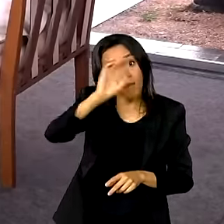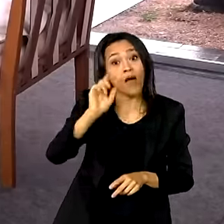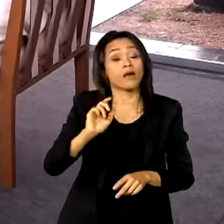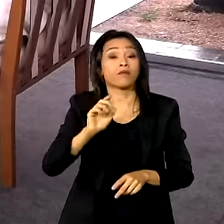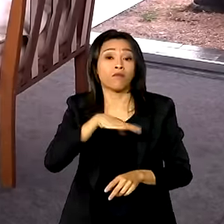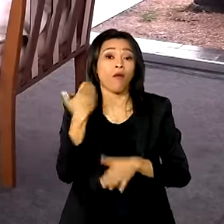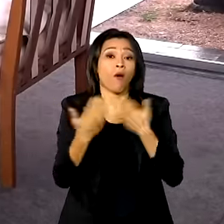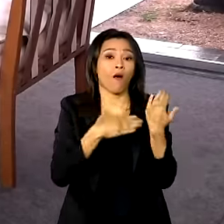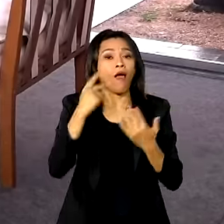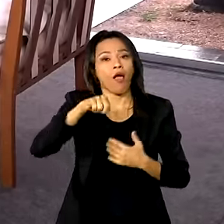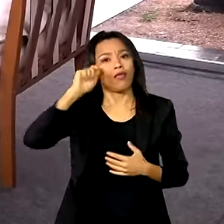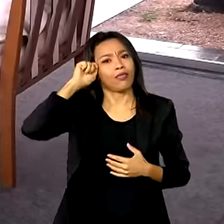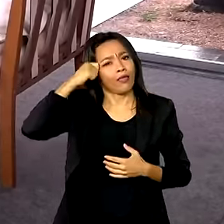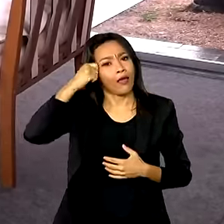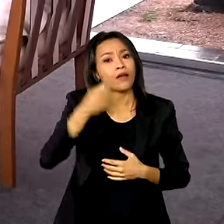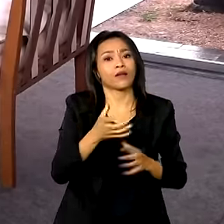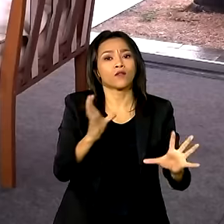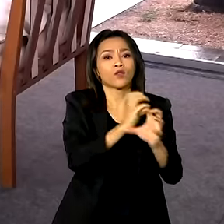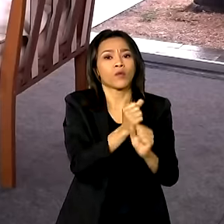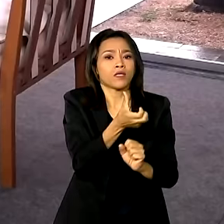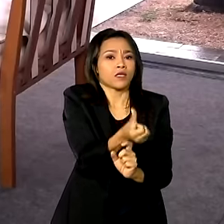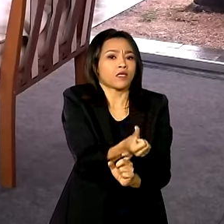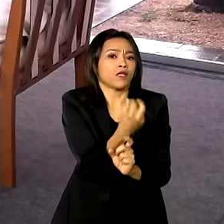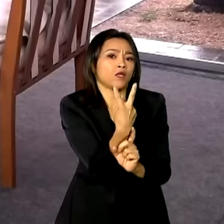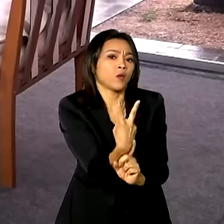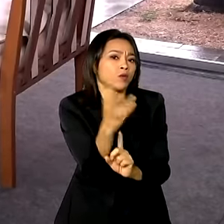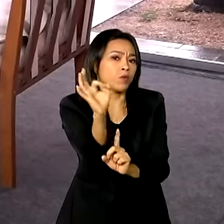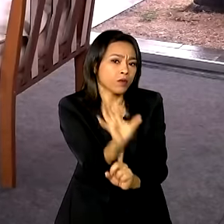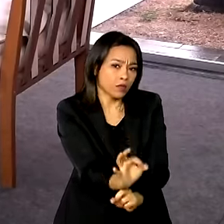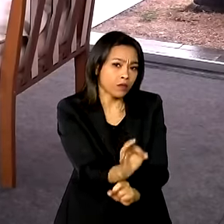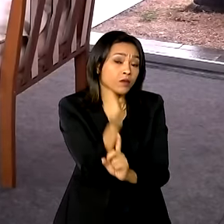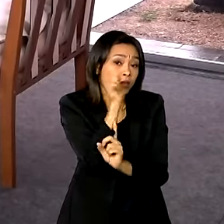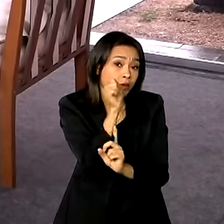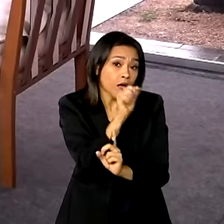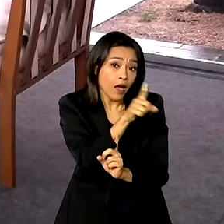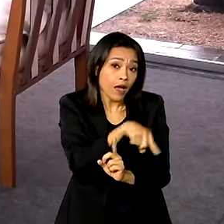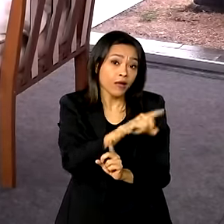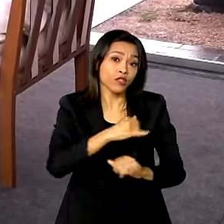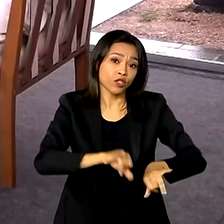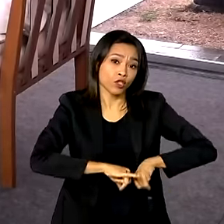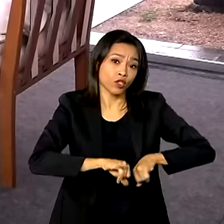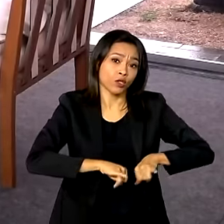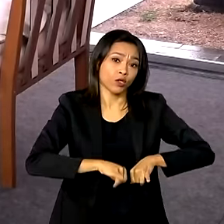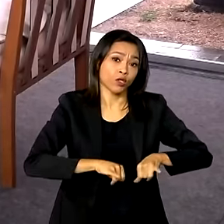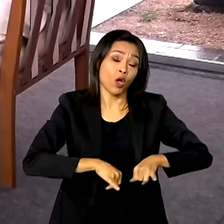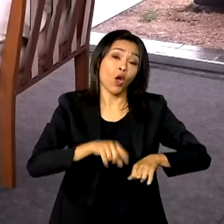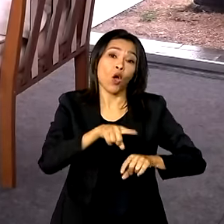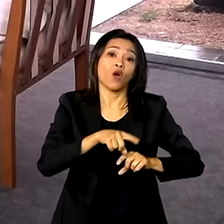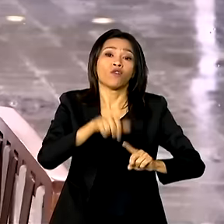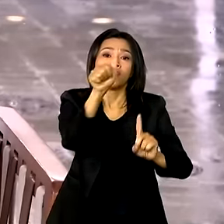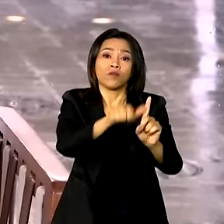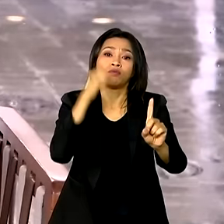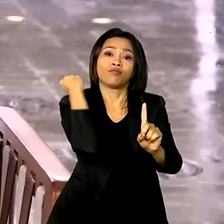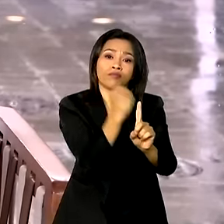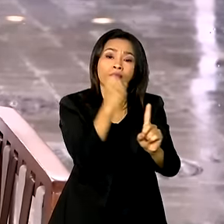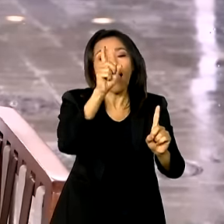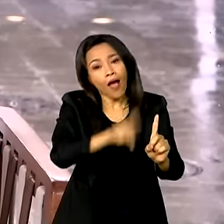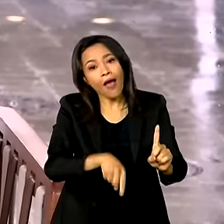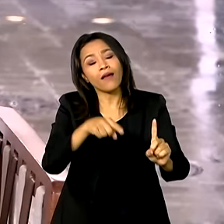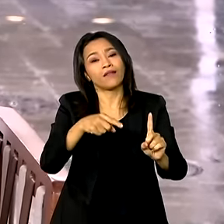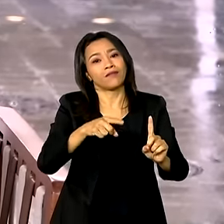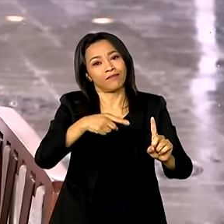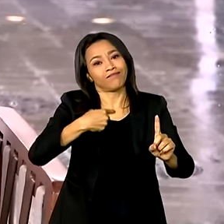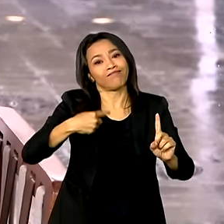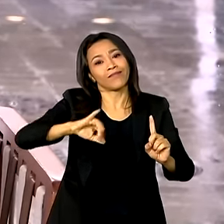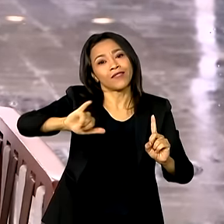morrem, né, são 62% das mulheres que sofrem feminicídio são vítimas de violência, então você tem